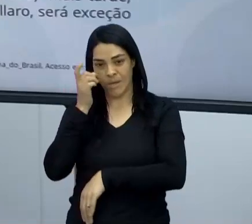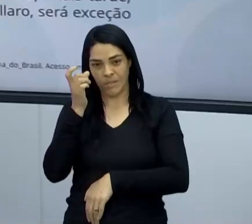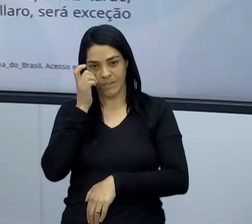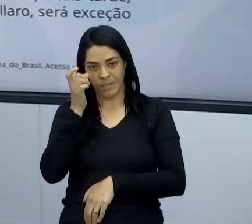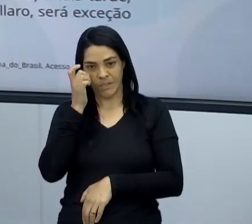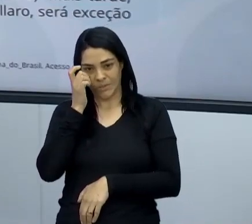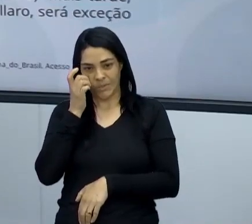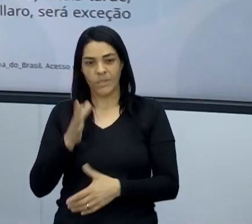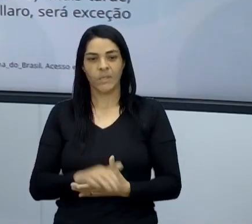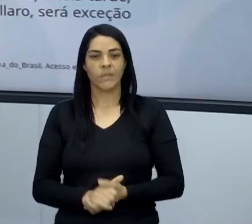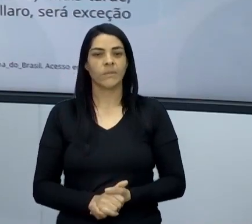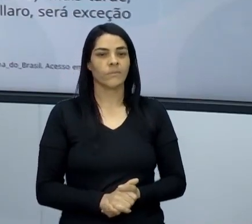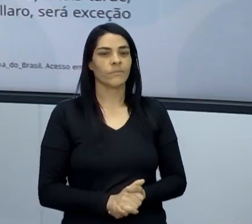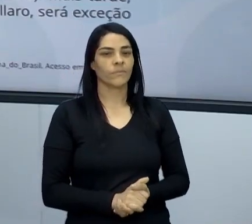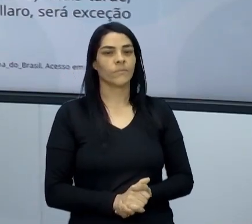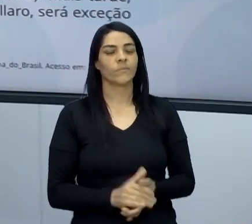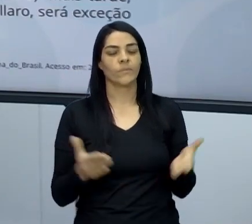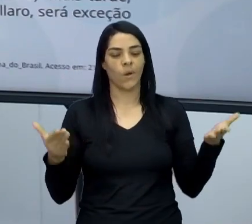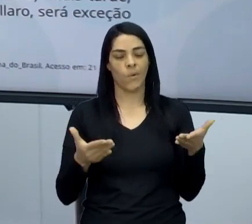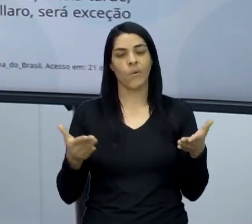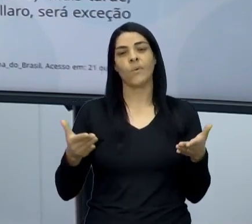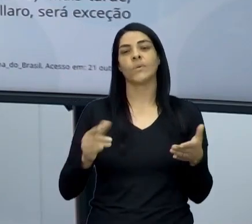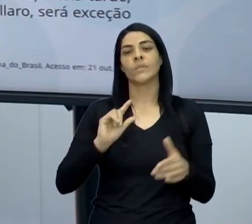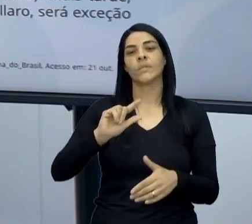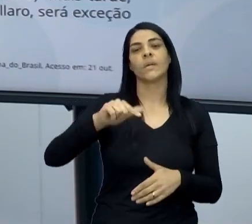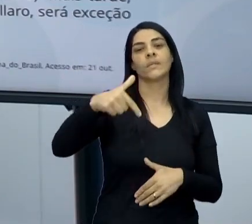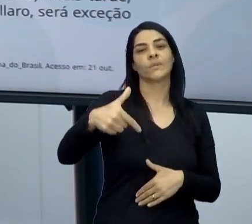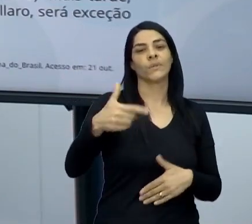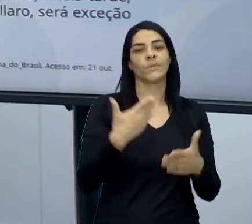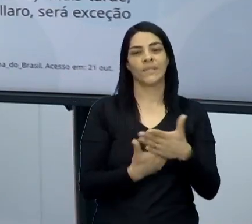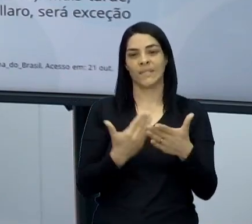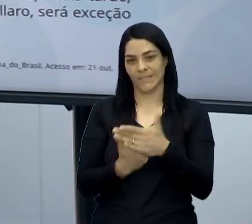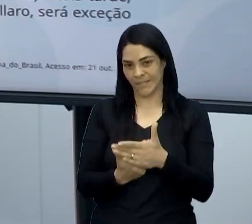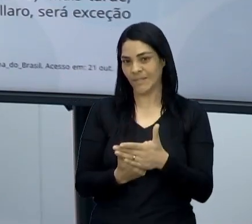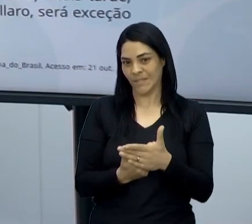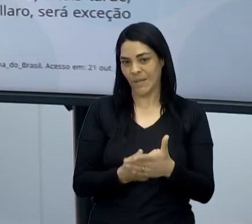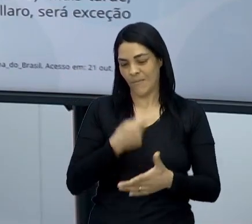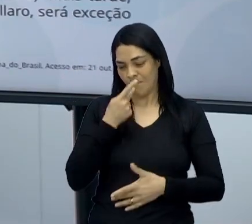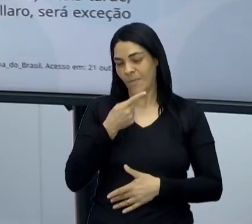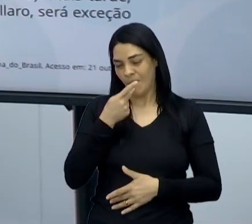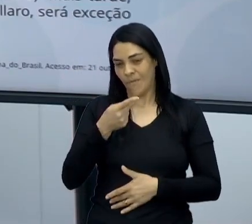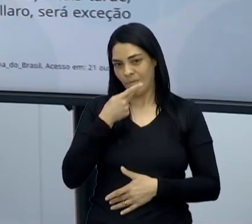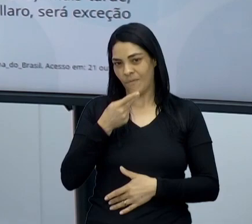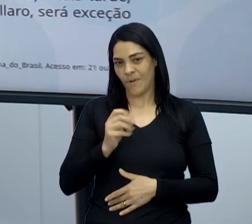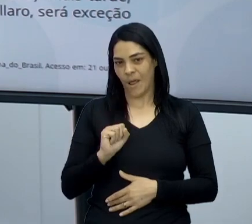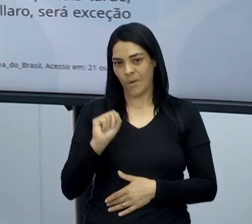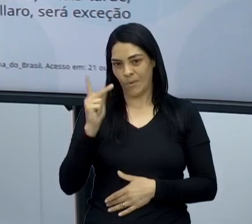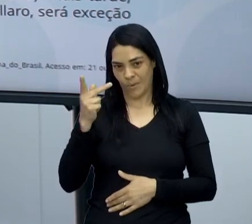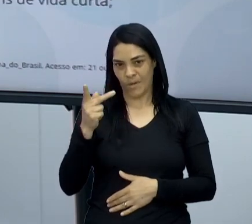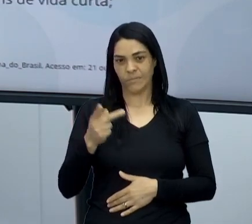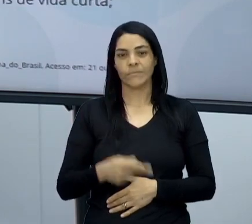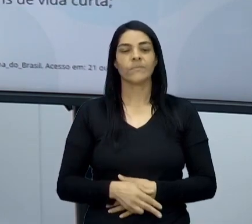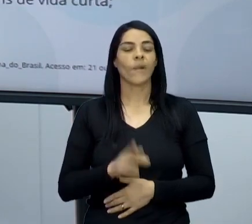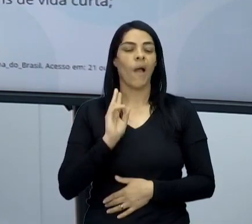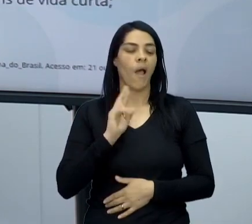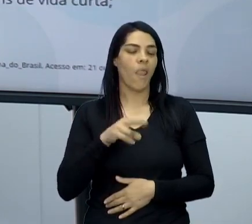Cinemateca Brasileira. Aqui vamos falar sobre isso nas próximas aulas. Visitamos a Cinemateca, vai ter vídeo aqui sobre isso. Relaxa. Vamos lá